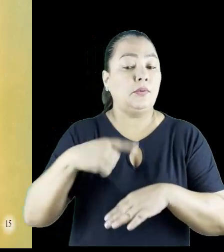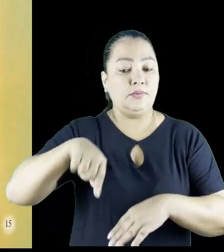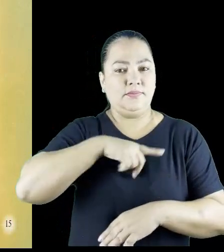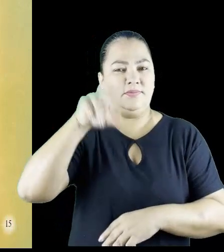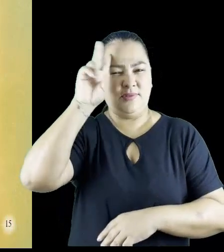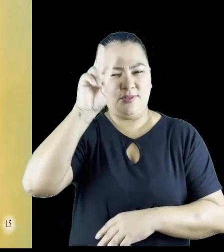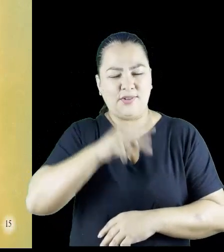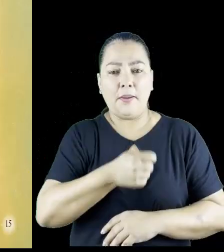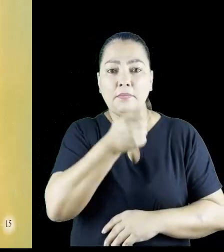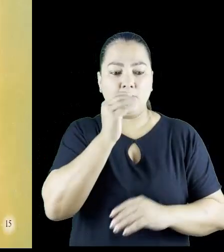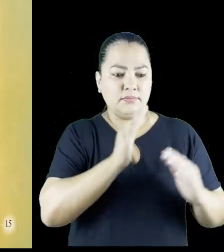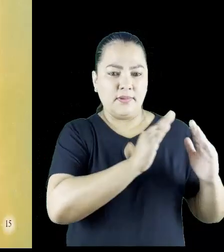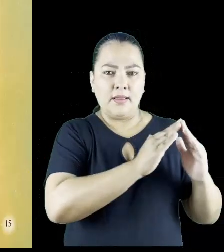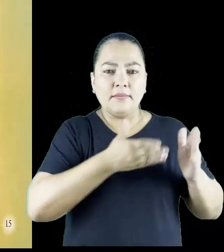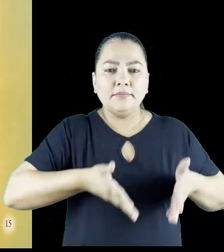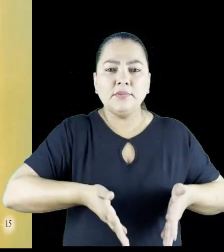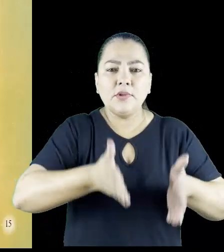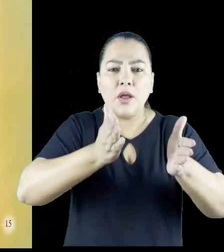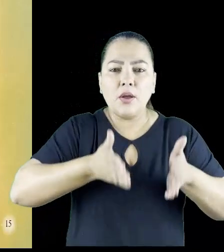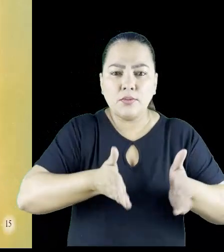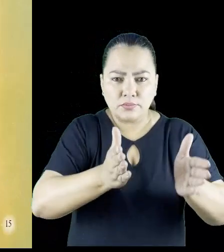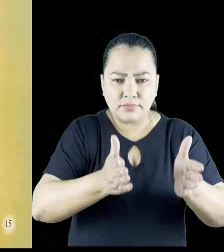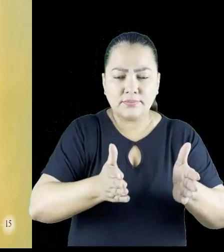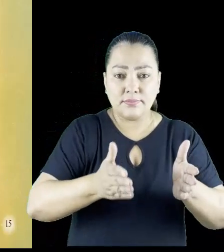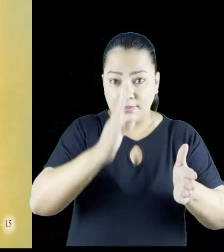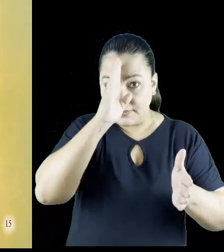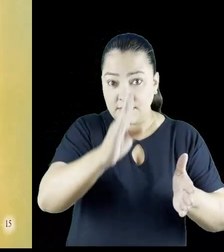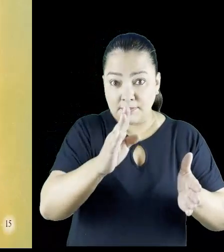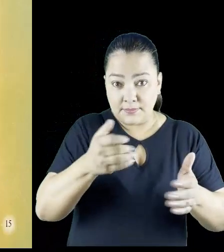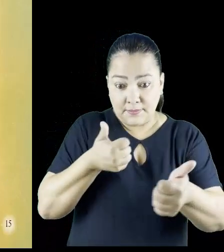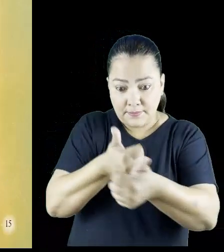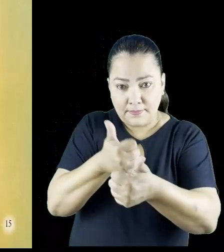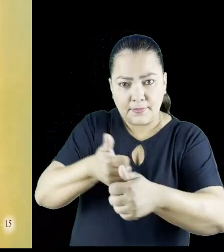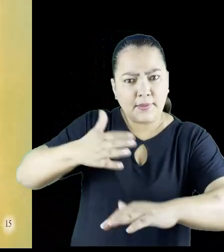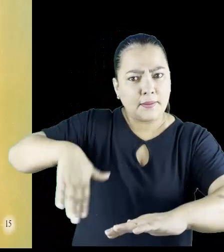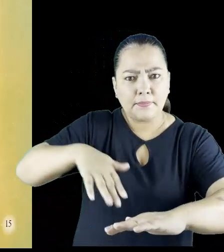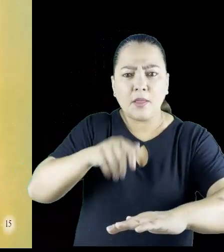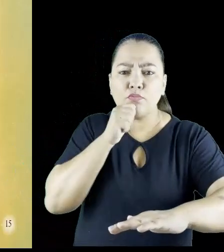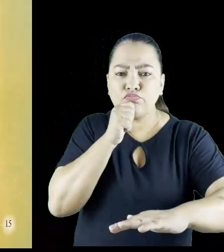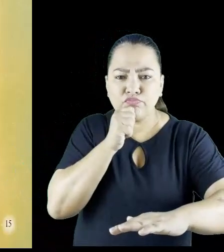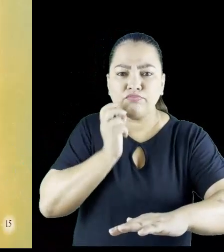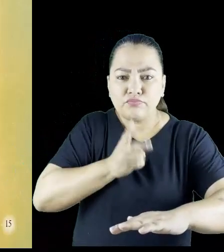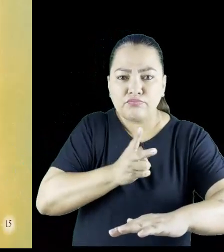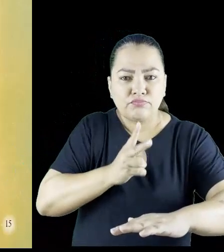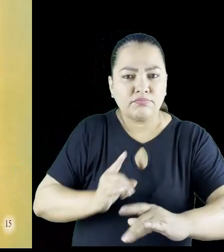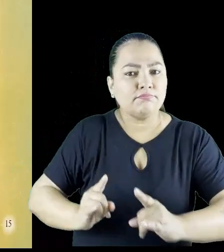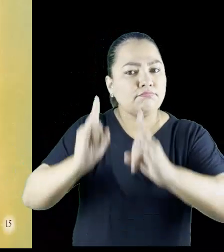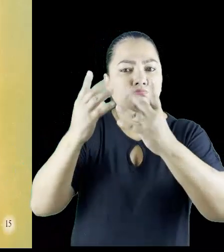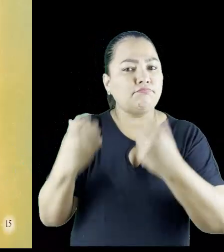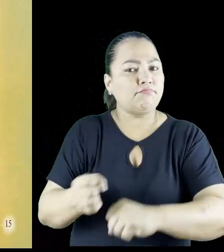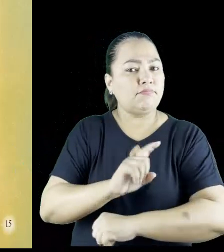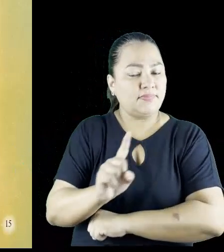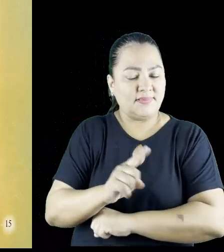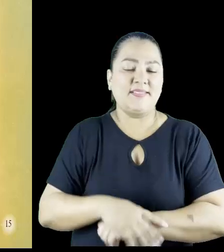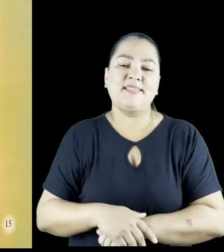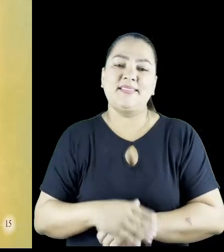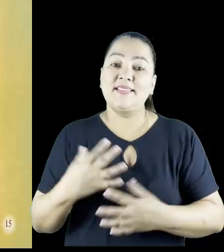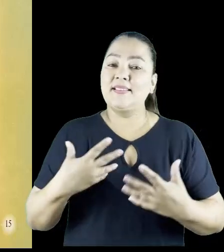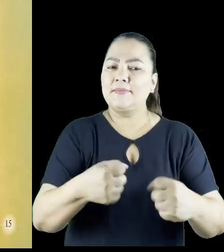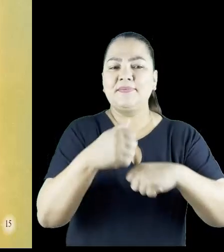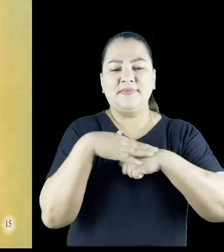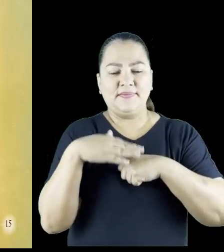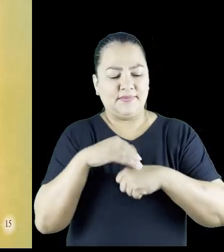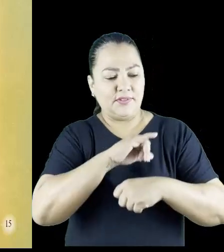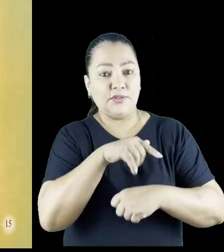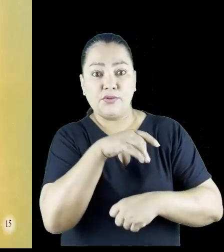da nossa história. Uma das poucas casas da rua principal do Canto da Praia que ainda não se tornou prédio. Fomos recebidos com